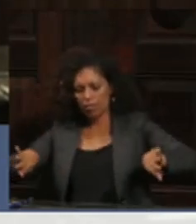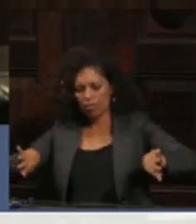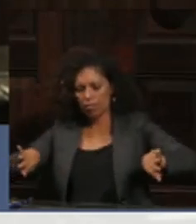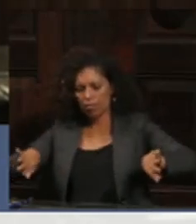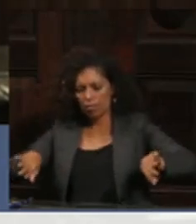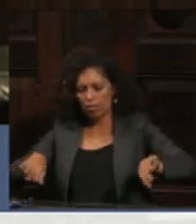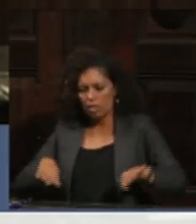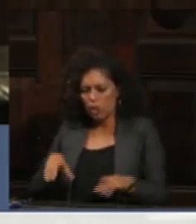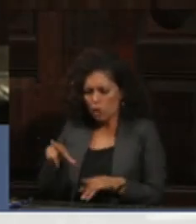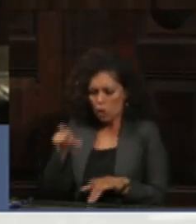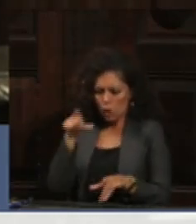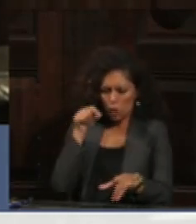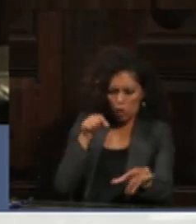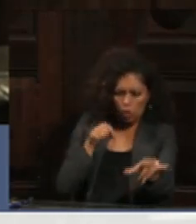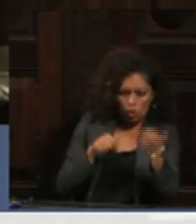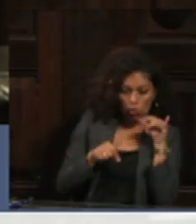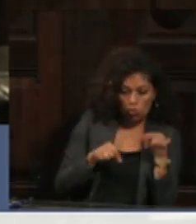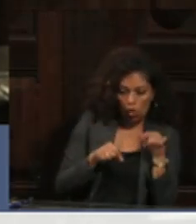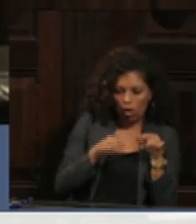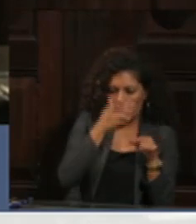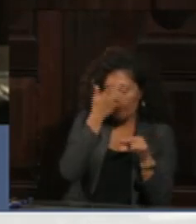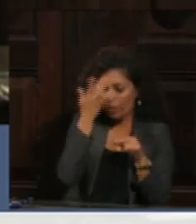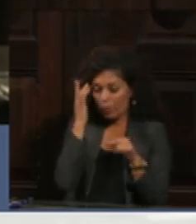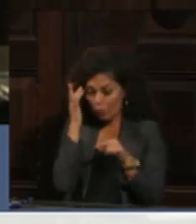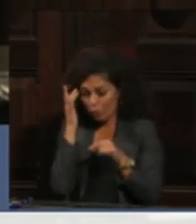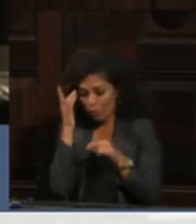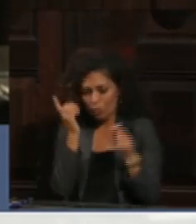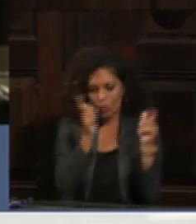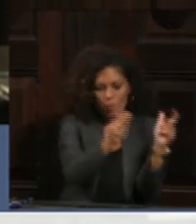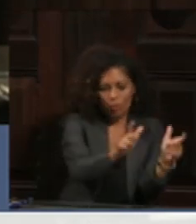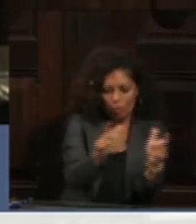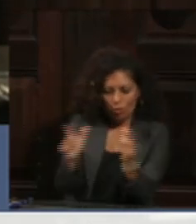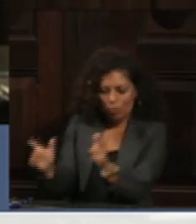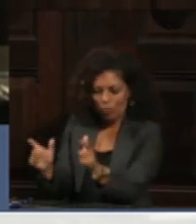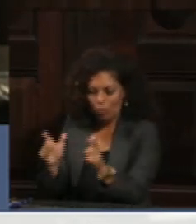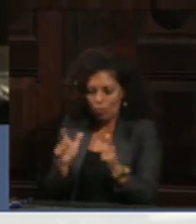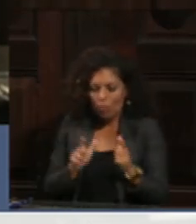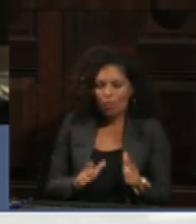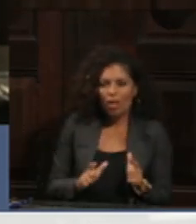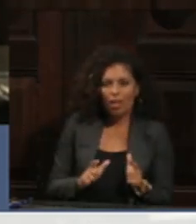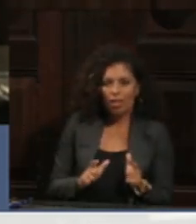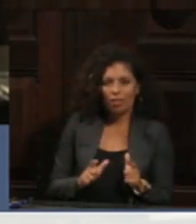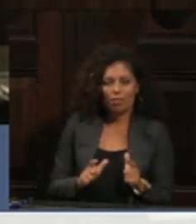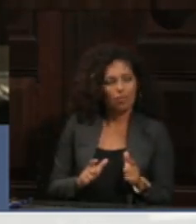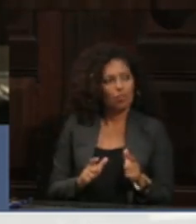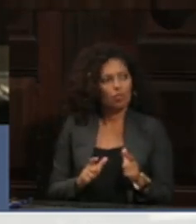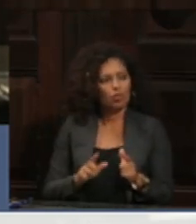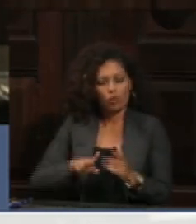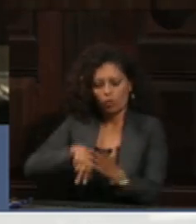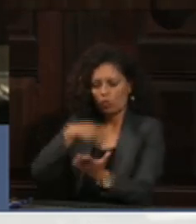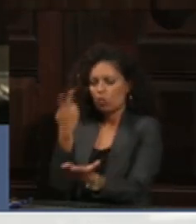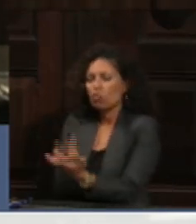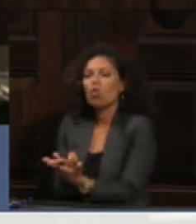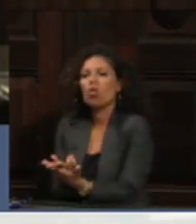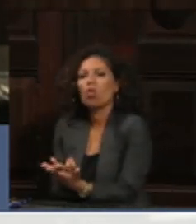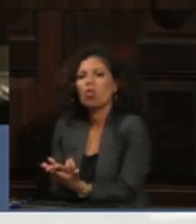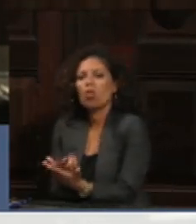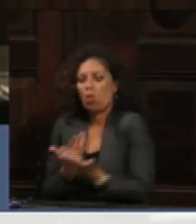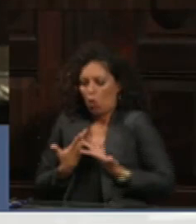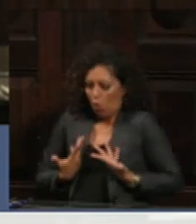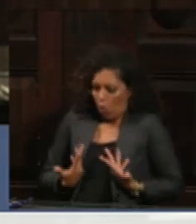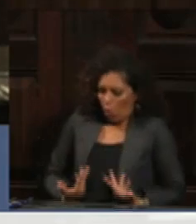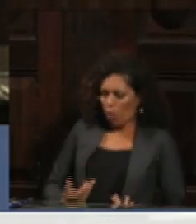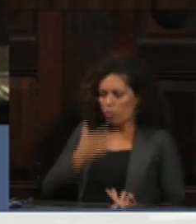corpos e territórios violáveis e matáveis. Os corpos negros